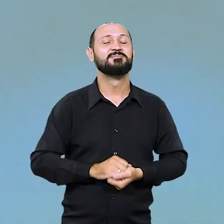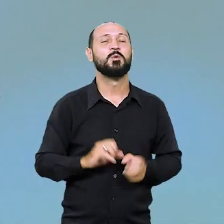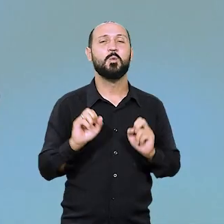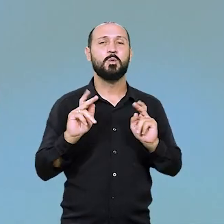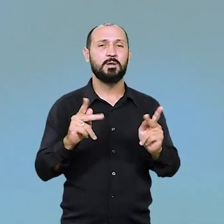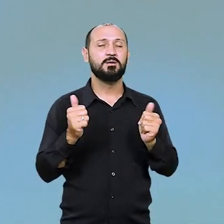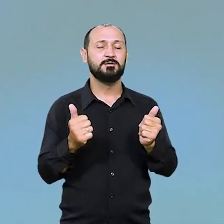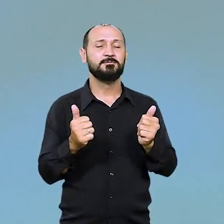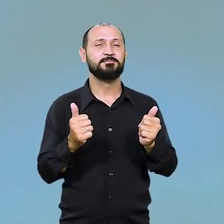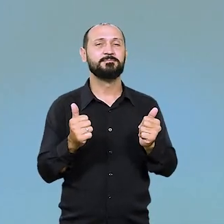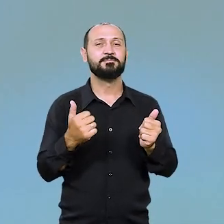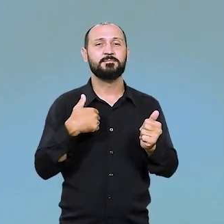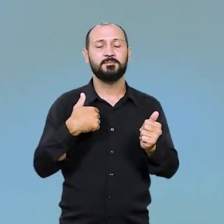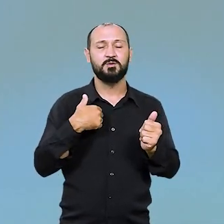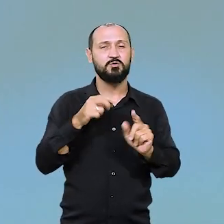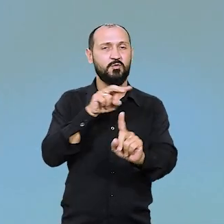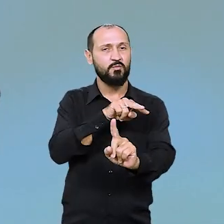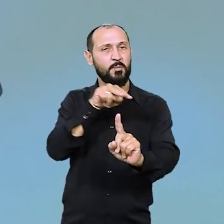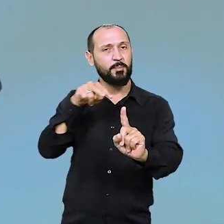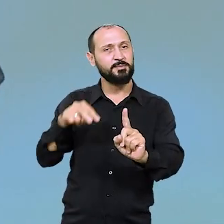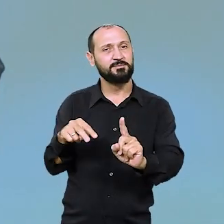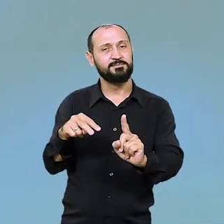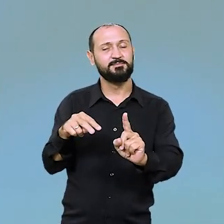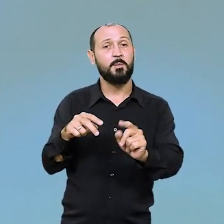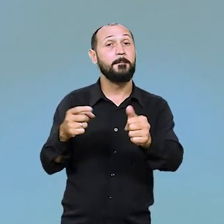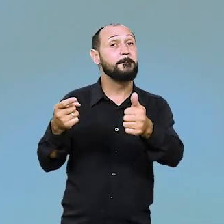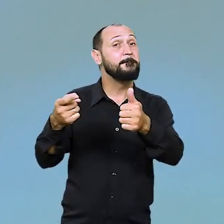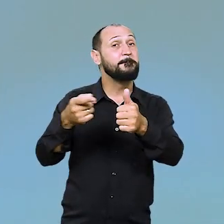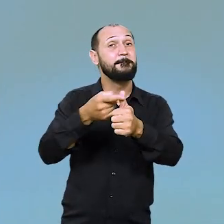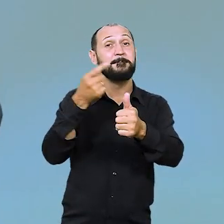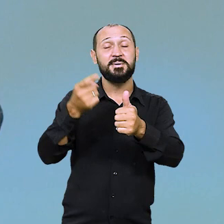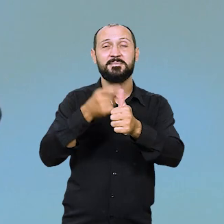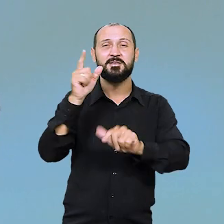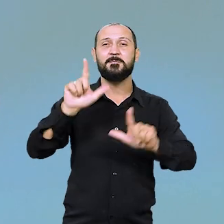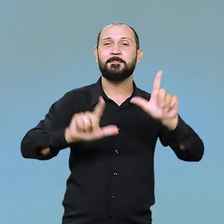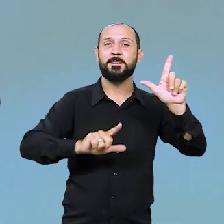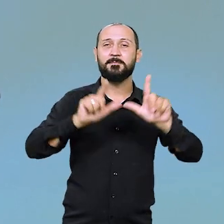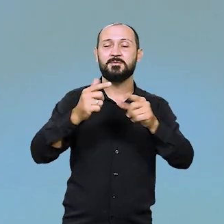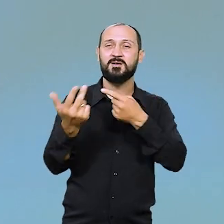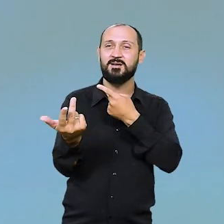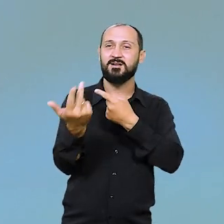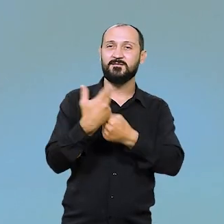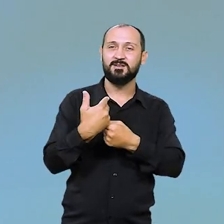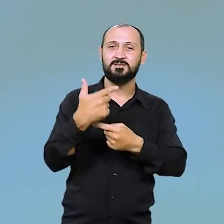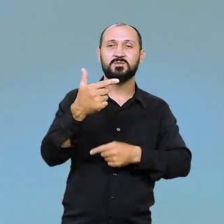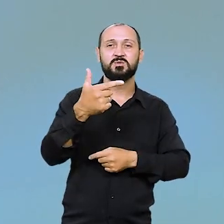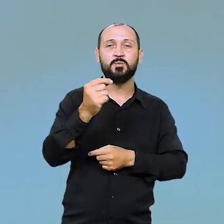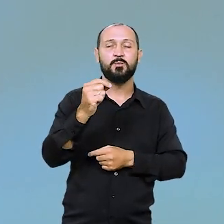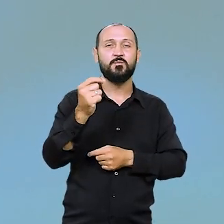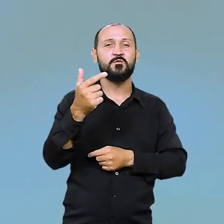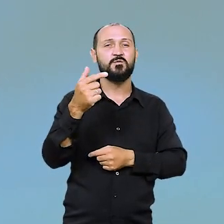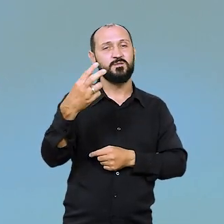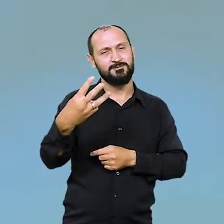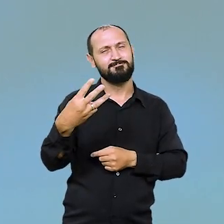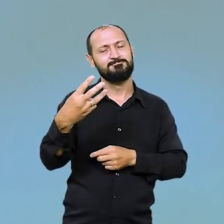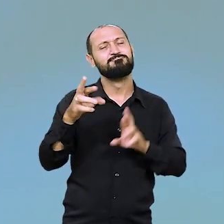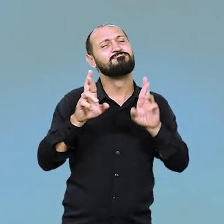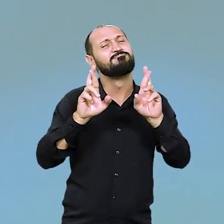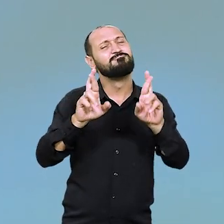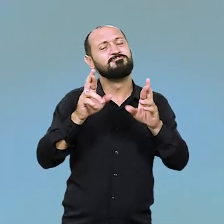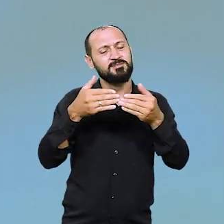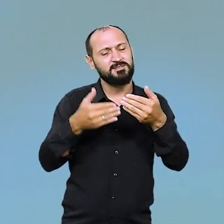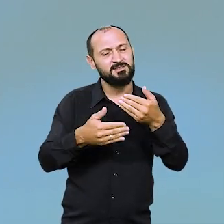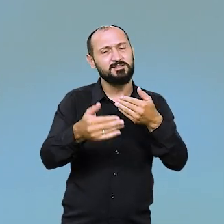ordens. Beleza, esse foi o Ponto de Vista, o primeiro programa gravado em 2023. A gente